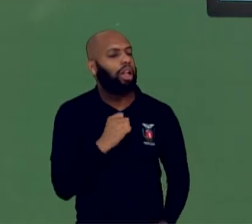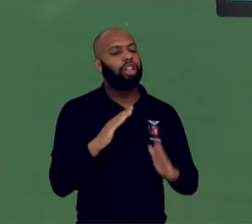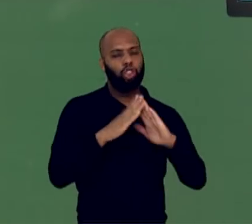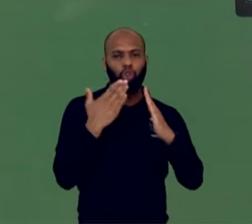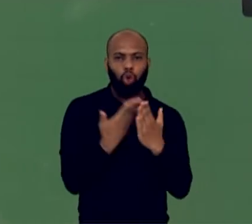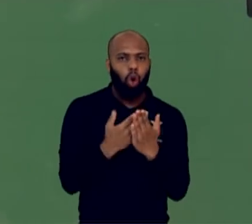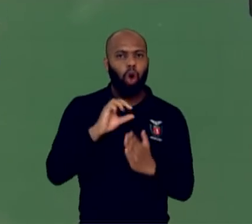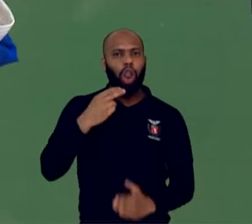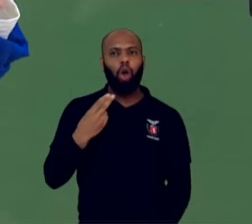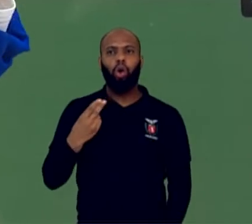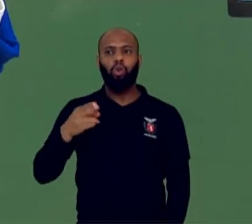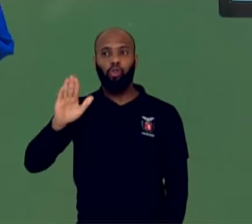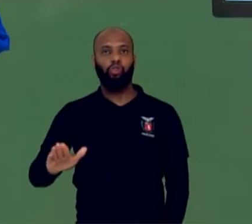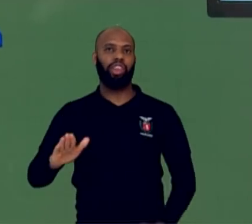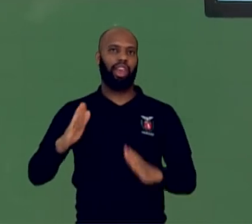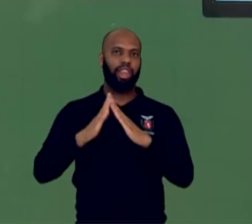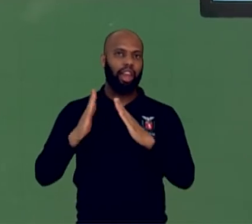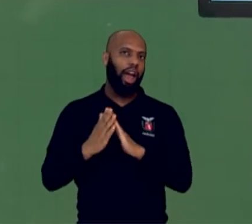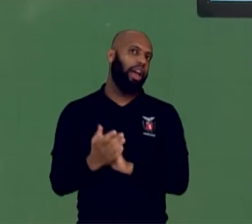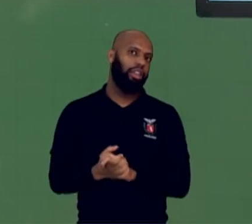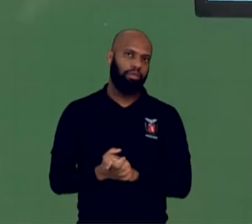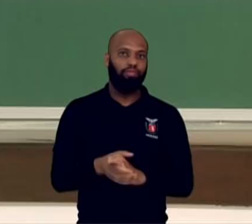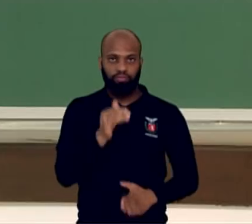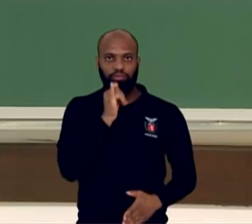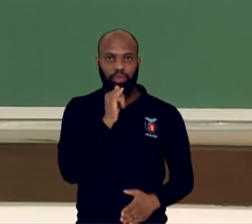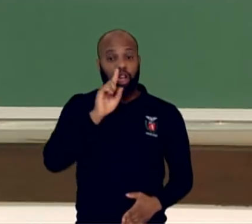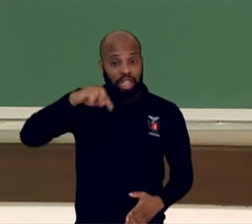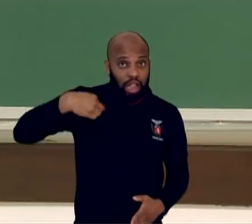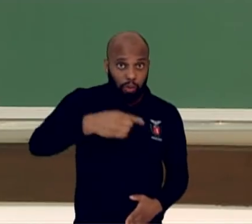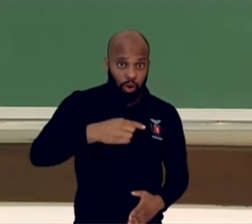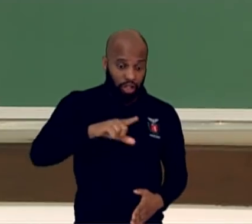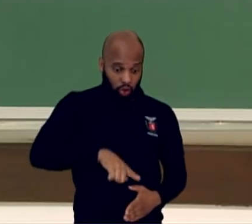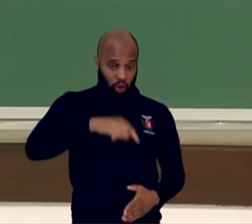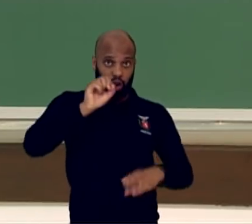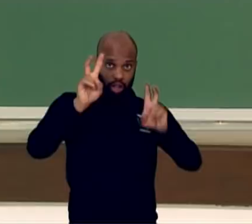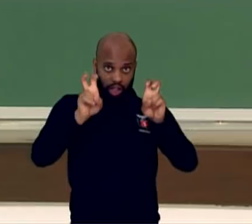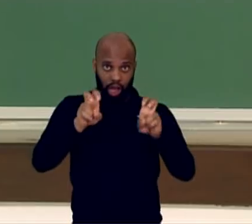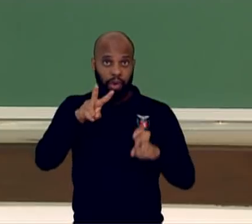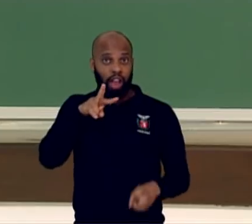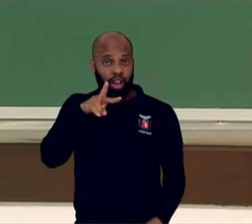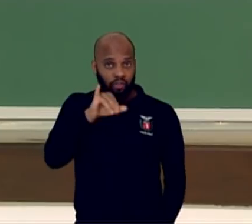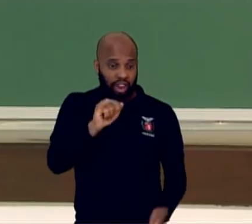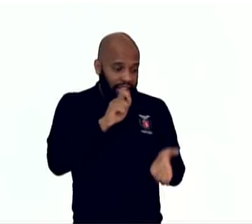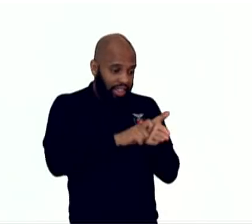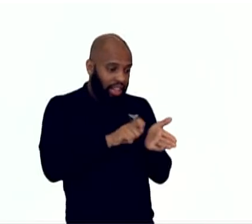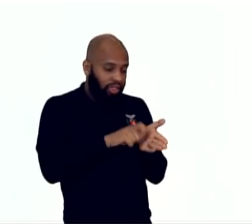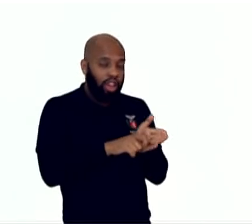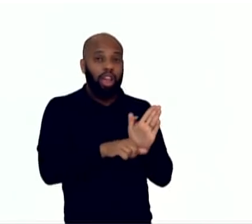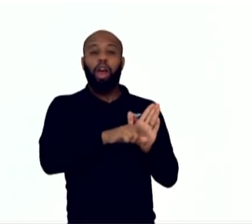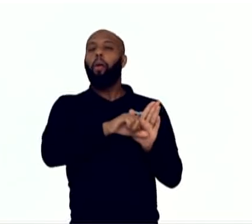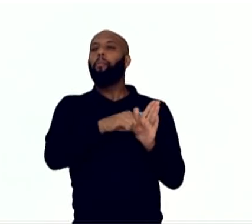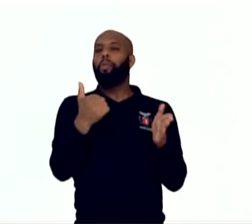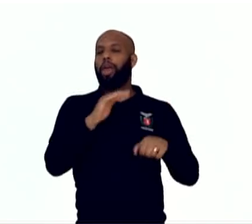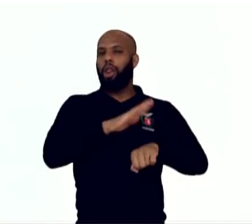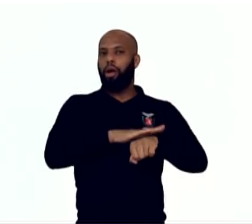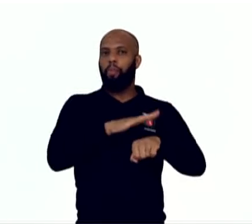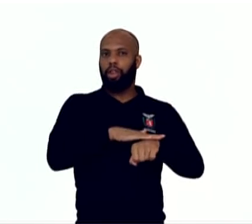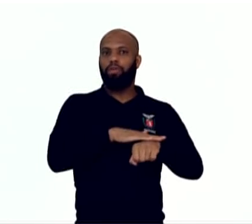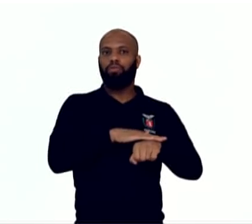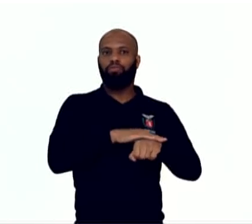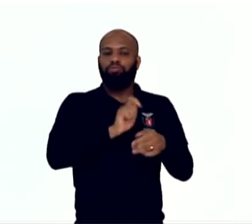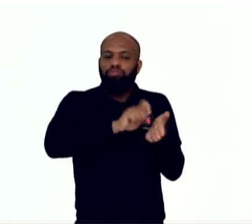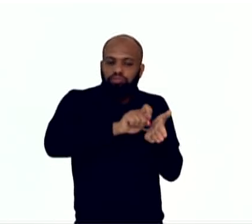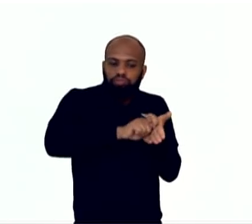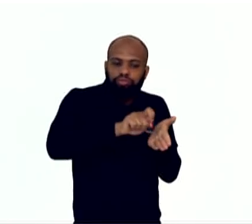tema? E aí você vai, então, depois, escrever o primeiro esboço do poema, buscando